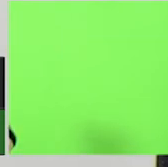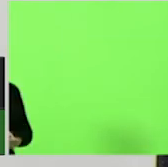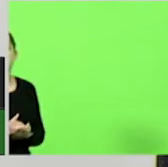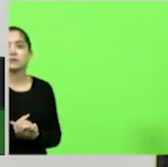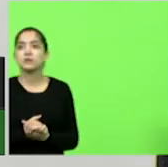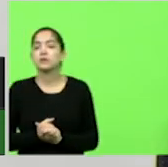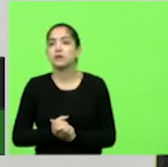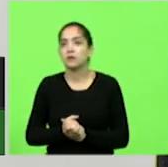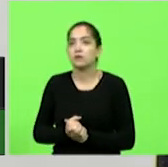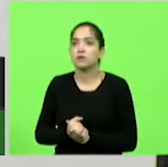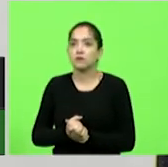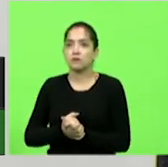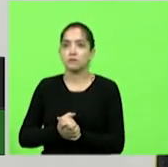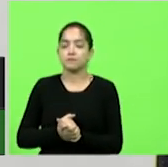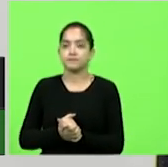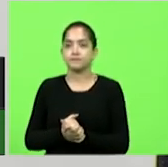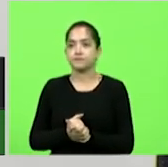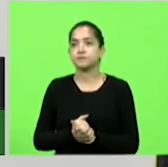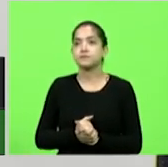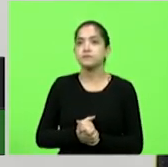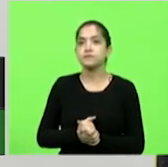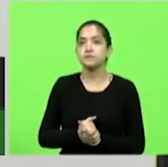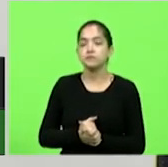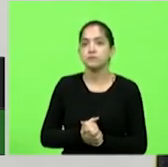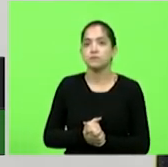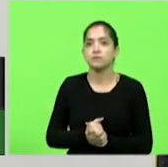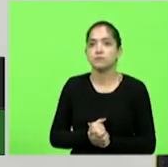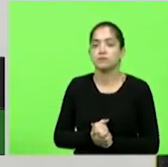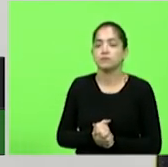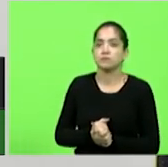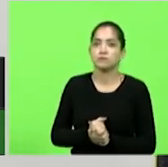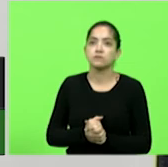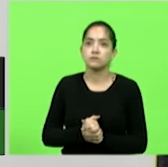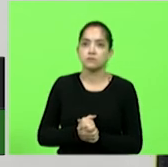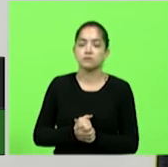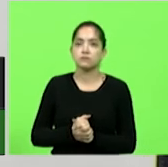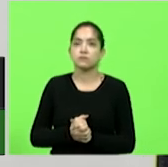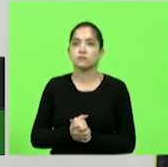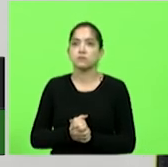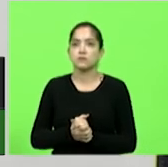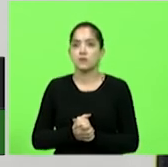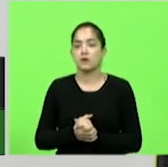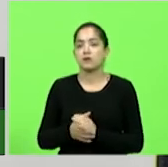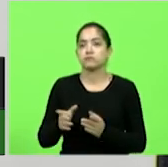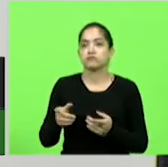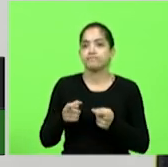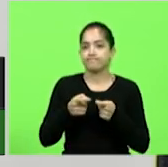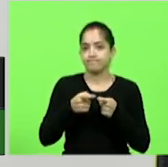Chegou a melindrar o tom de voz que a médica falava.